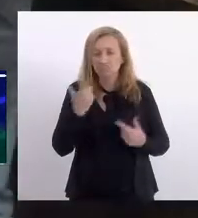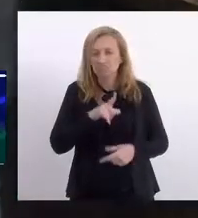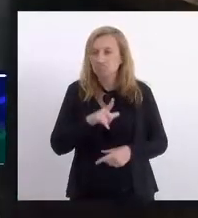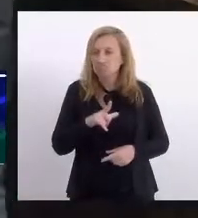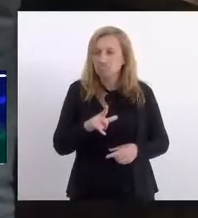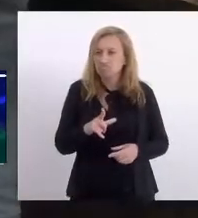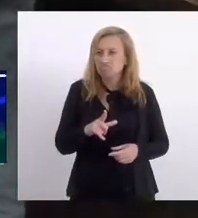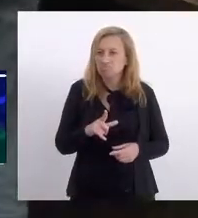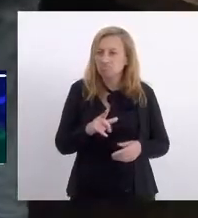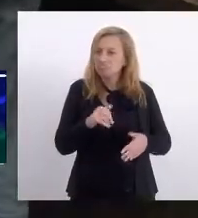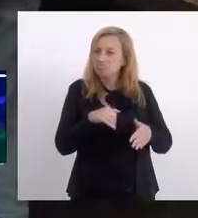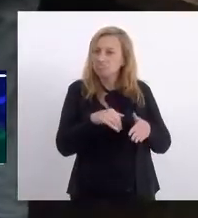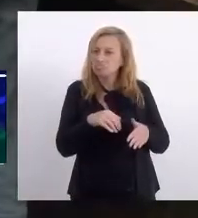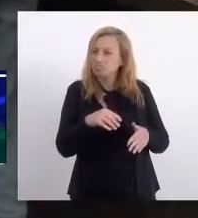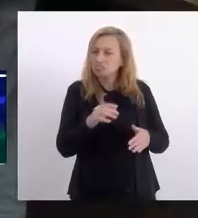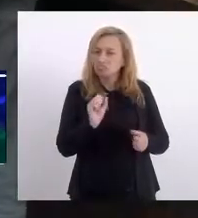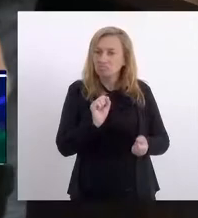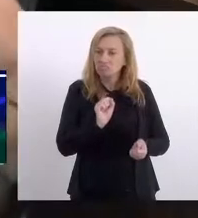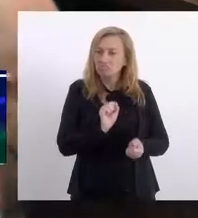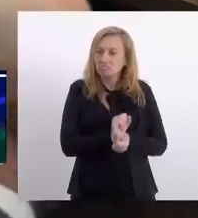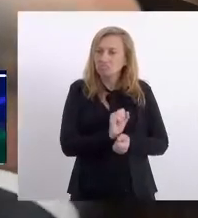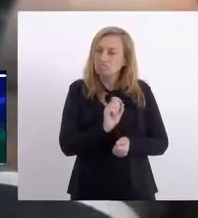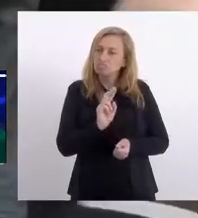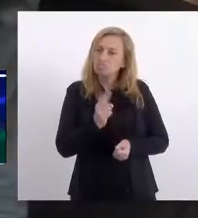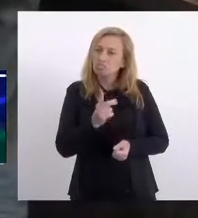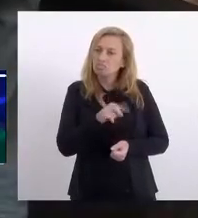veta. Se não der, passa.